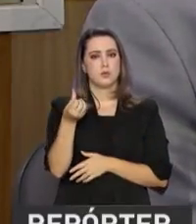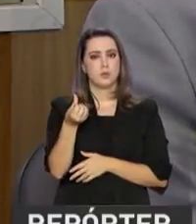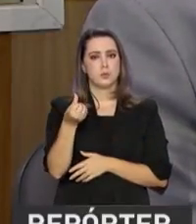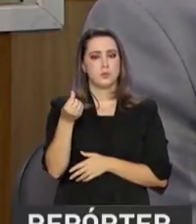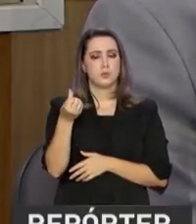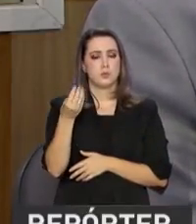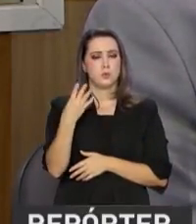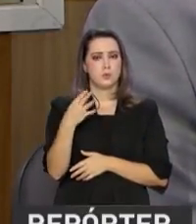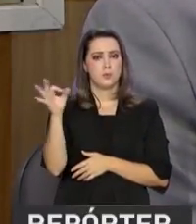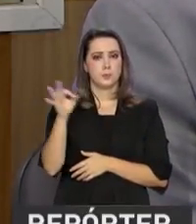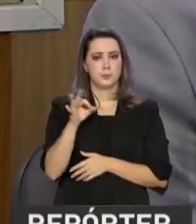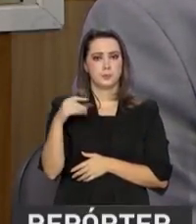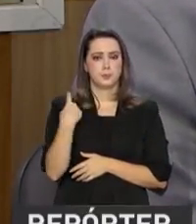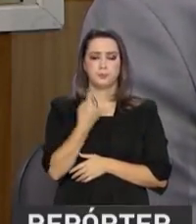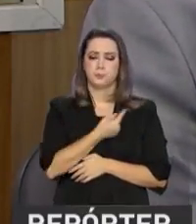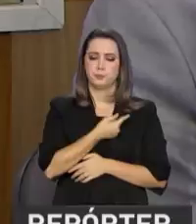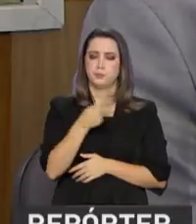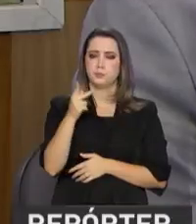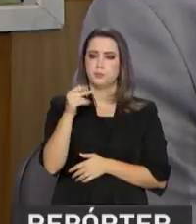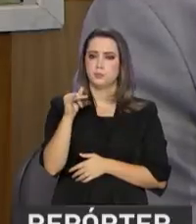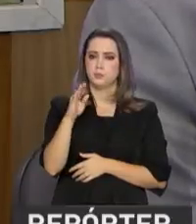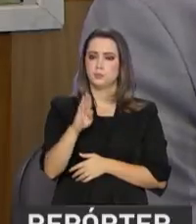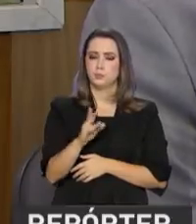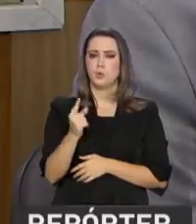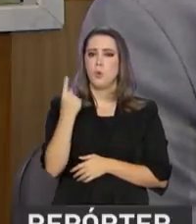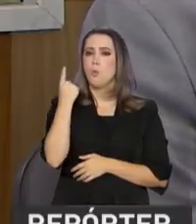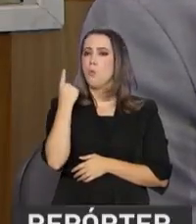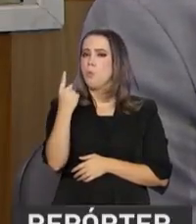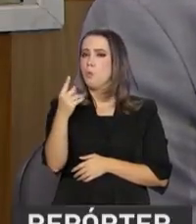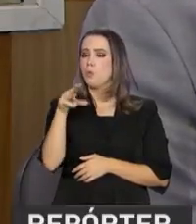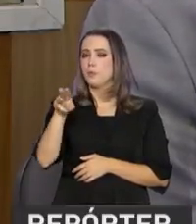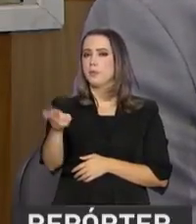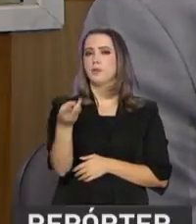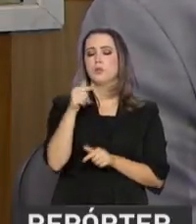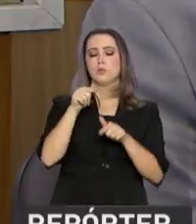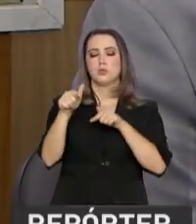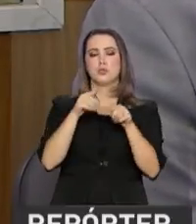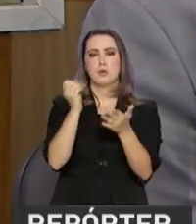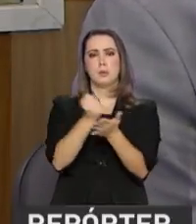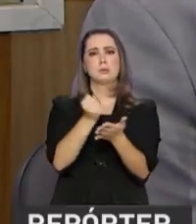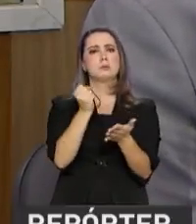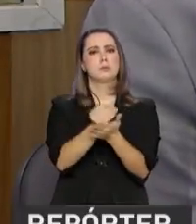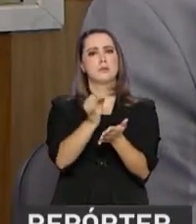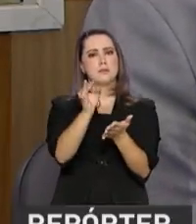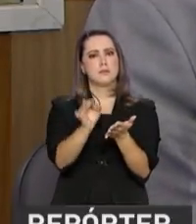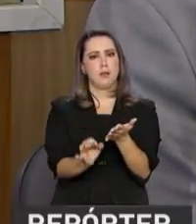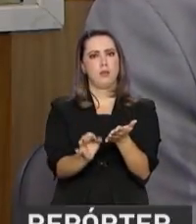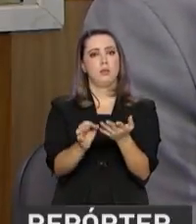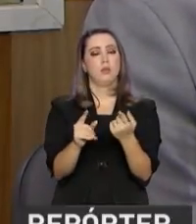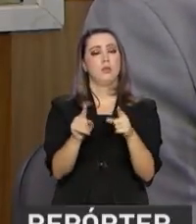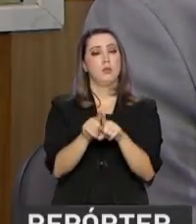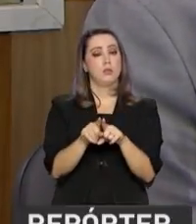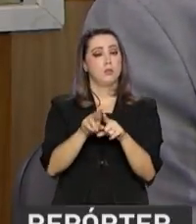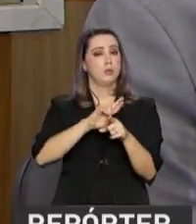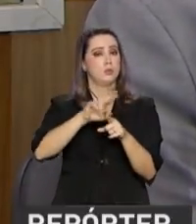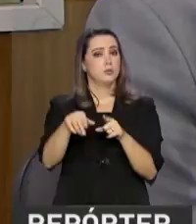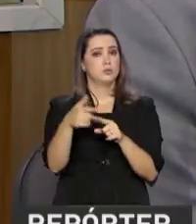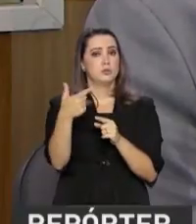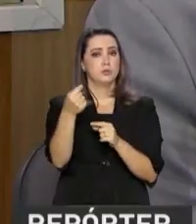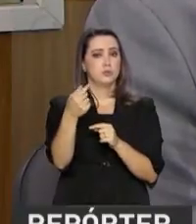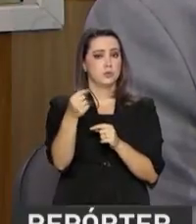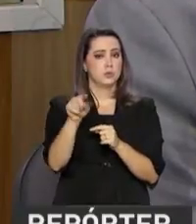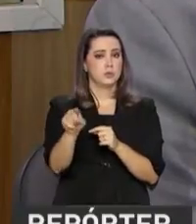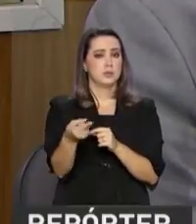cento do nosso produto interno bruto a um milhão de empregos diretos sem contar os indiretos cerca de 200 mil